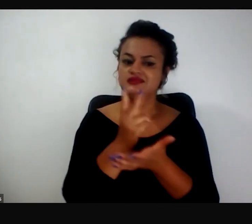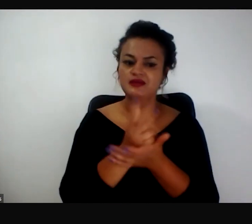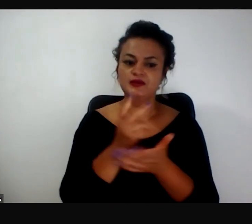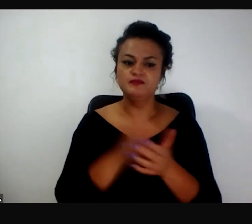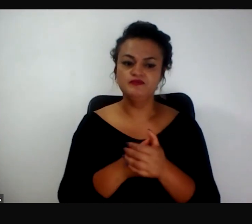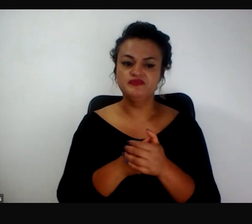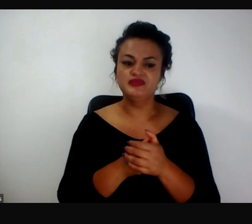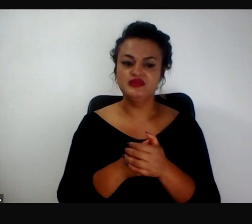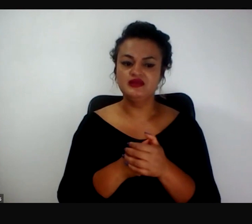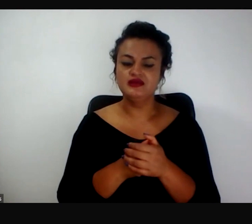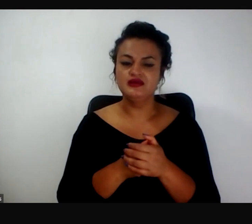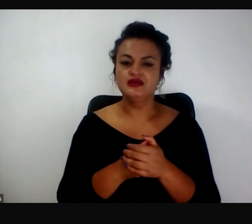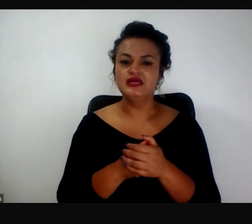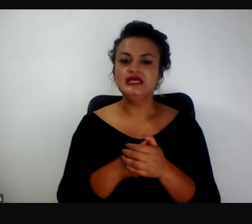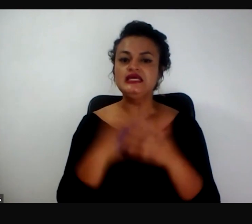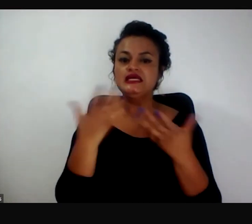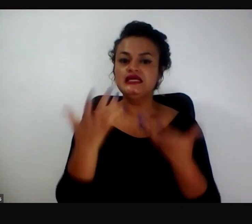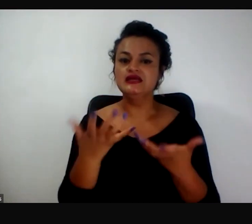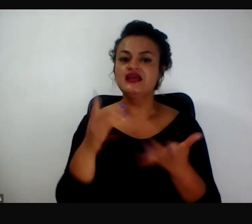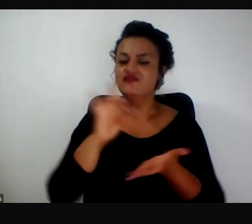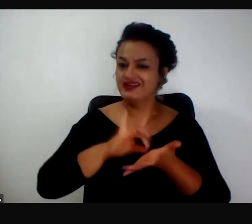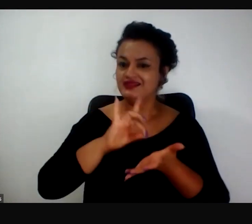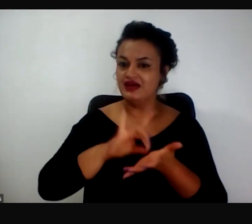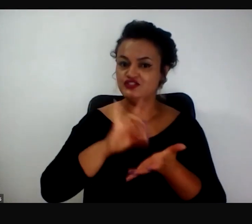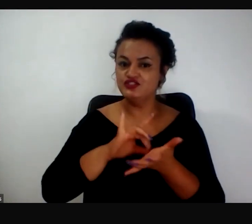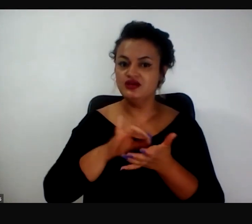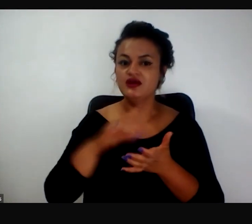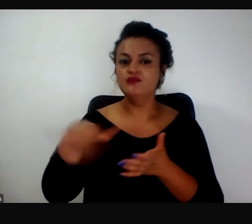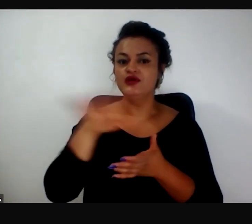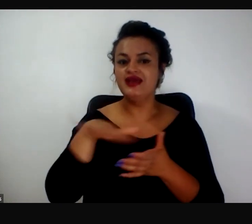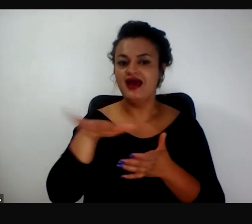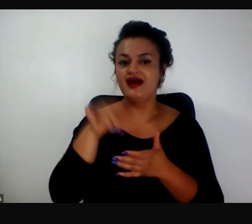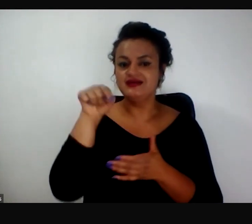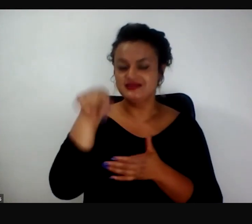antes também. E é verdade, porque o direito, eu sou